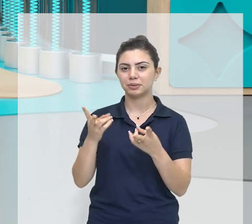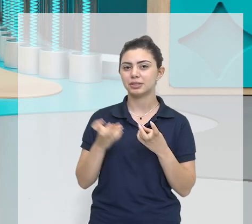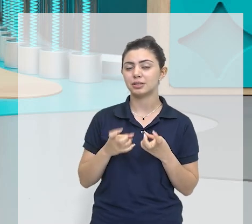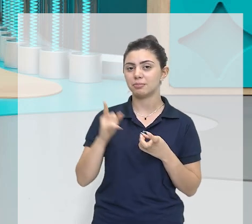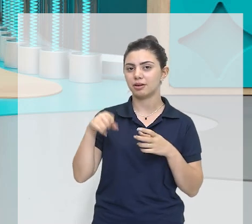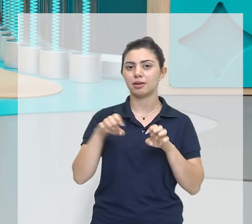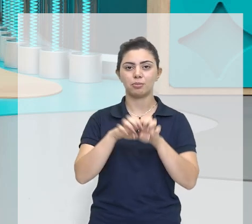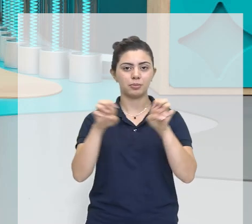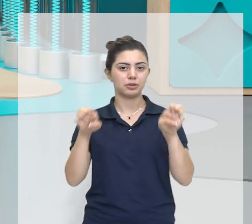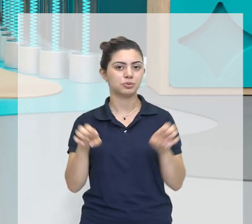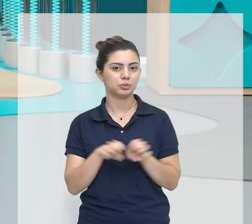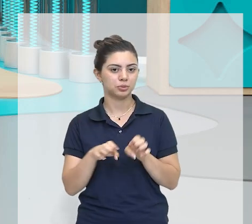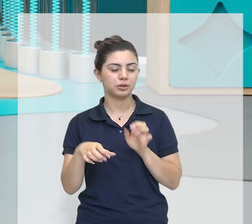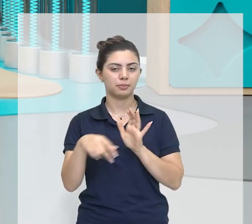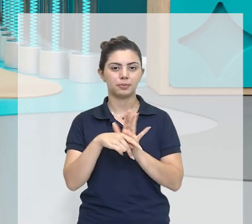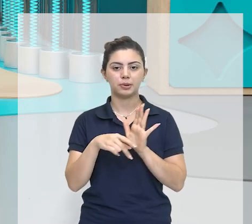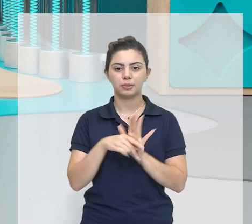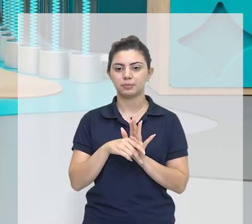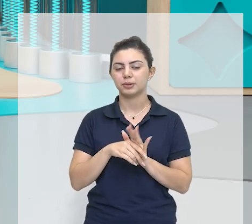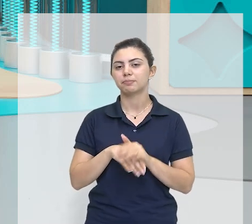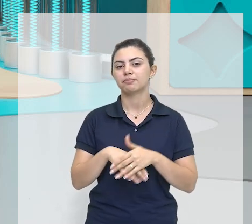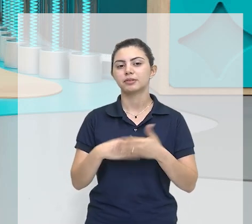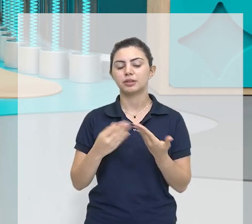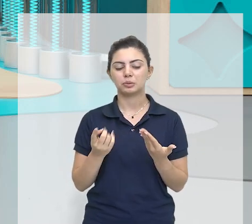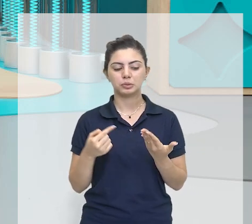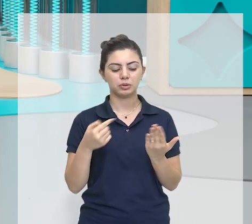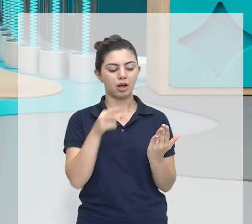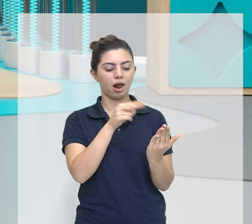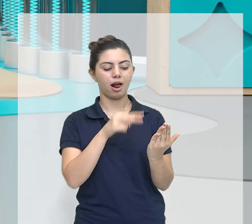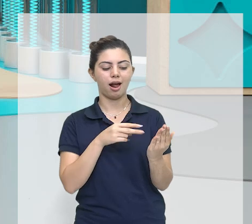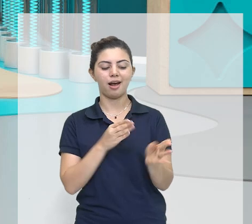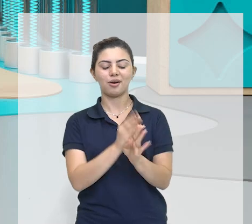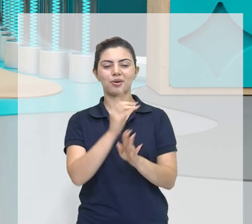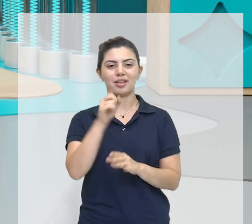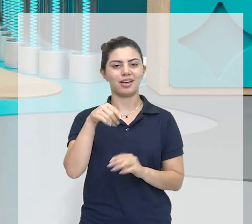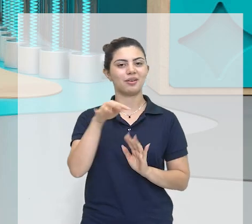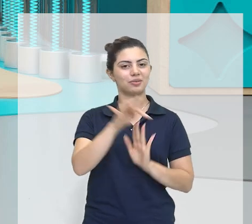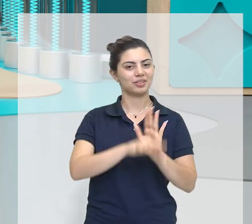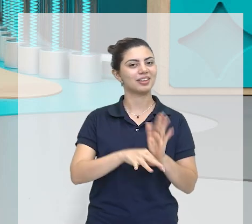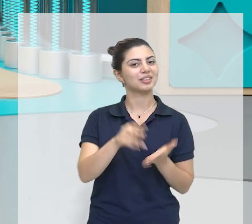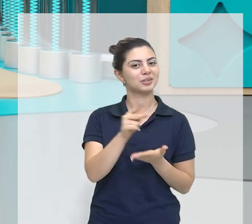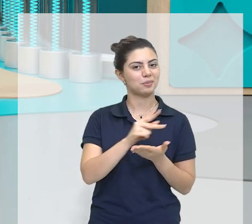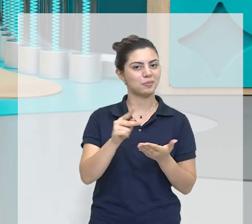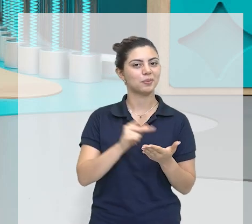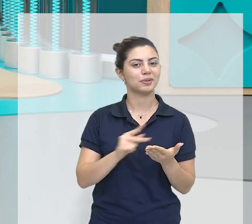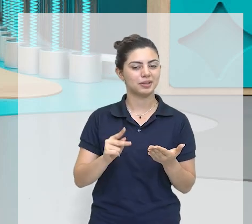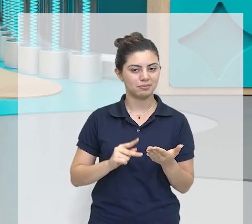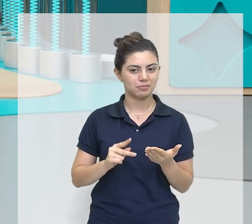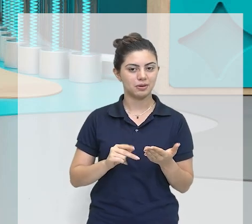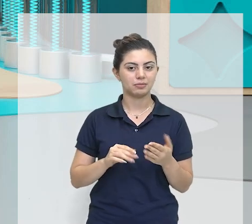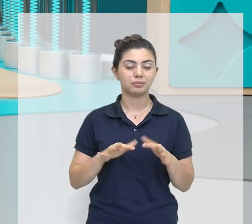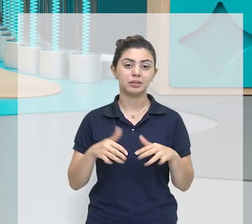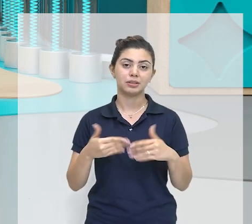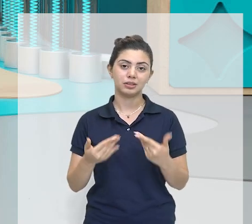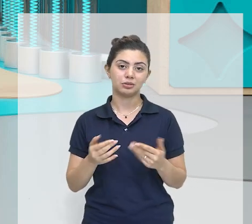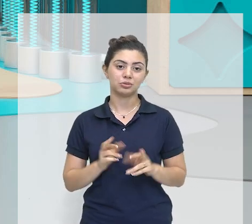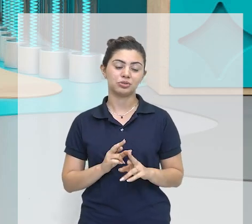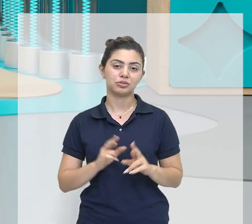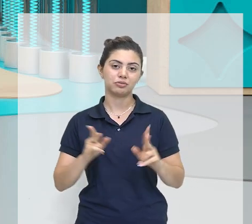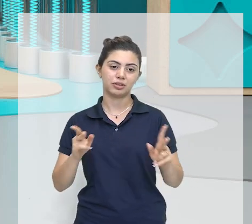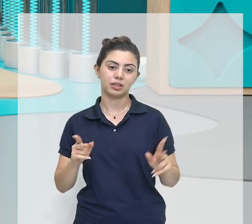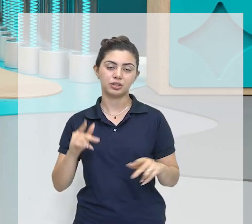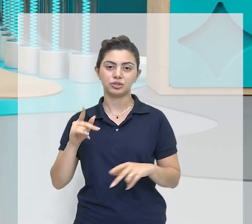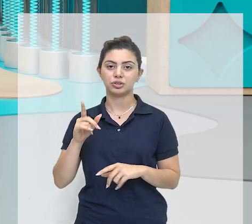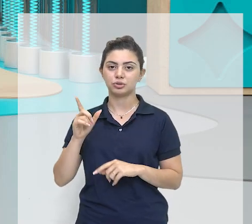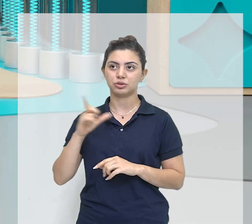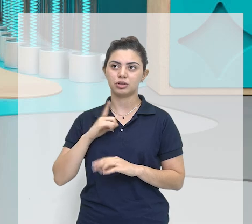essa estrutura, a gente consegue identificar que aquele texto ele é um poema e não um texto em